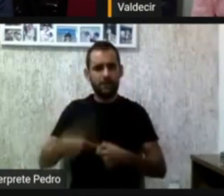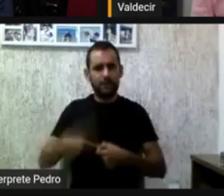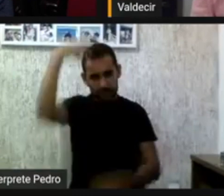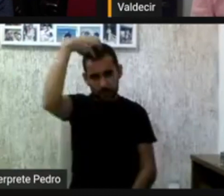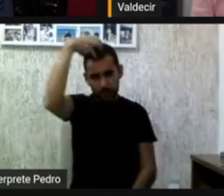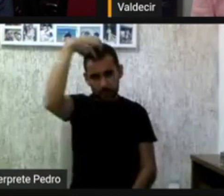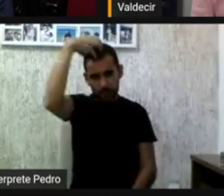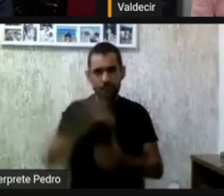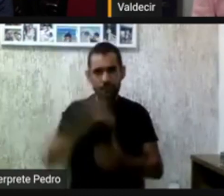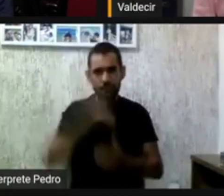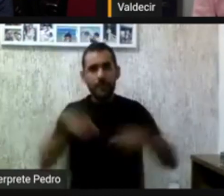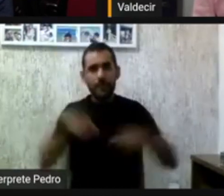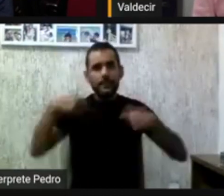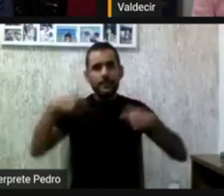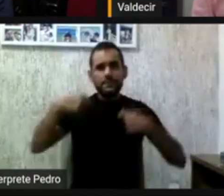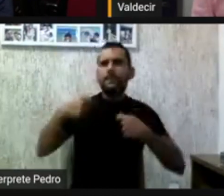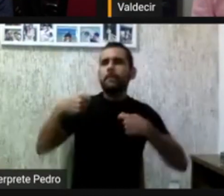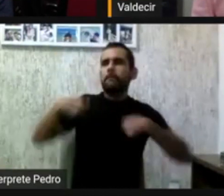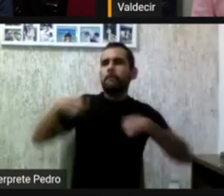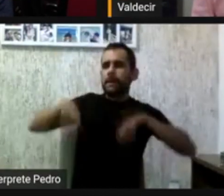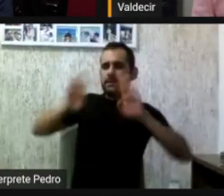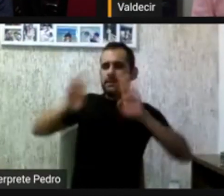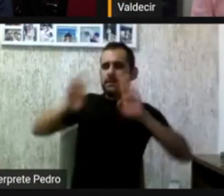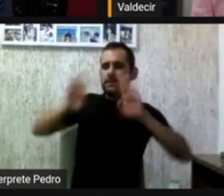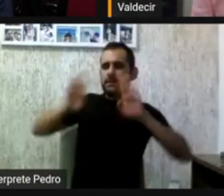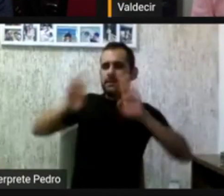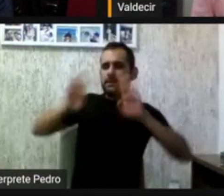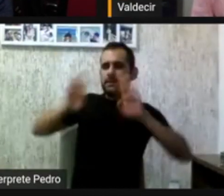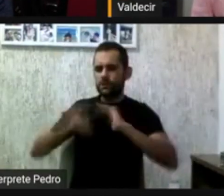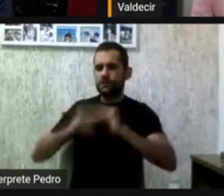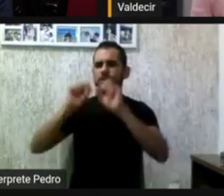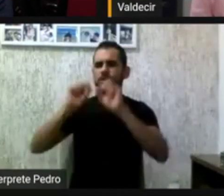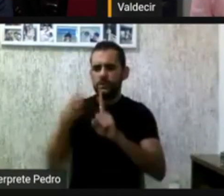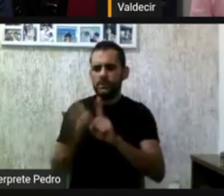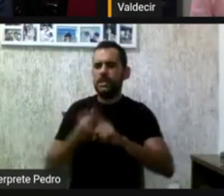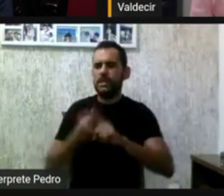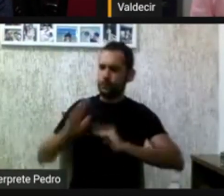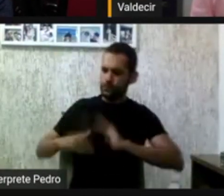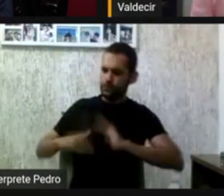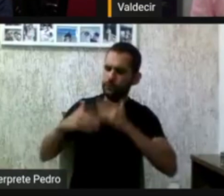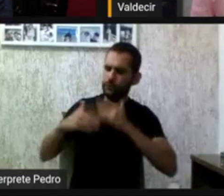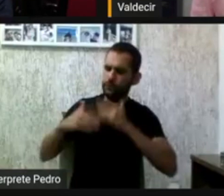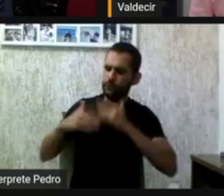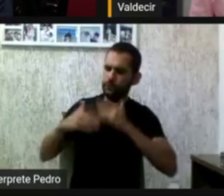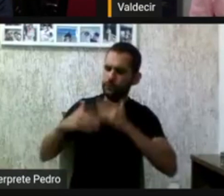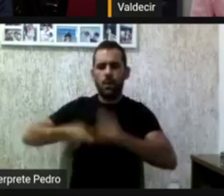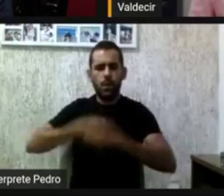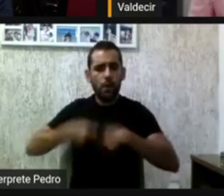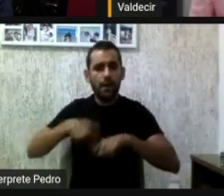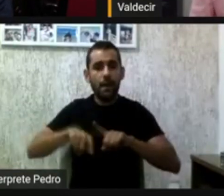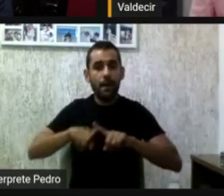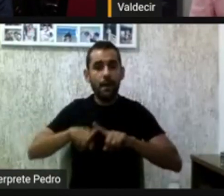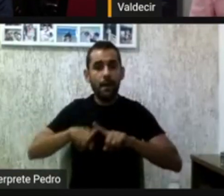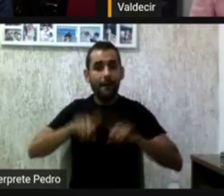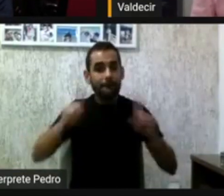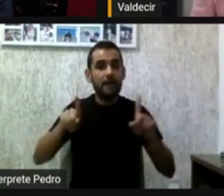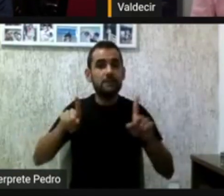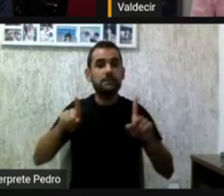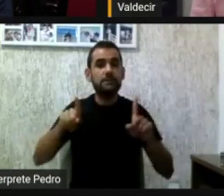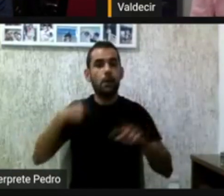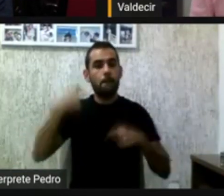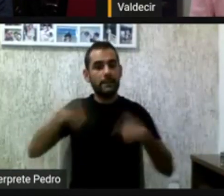que preocupar muito com o desenvolvimento da nossa cidade, desenvolvimento social, desenvolvimento econômico, mas eu acredito